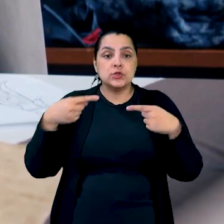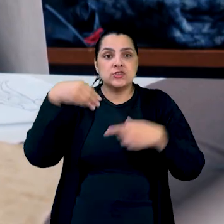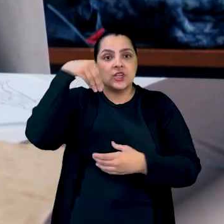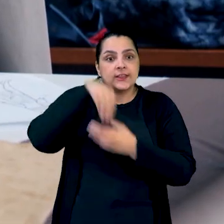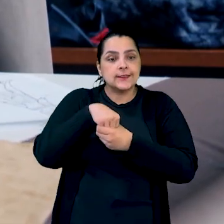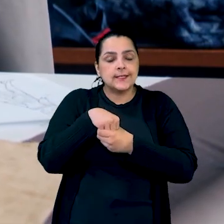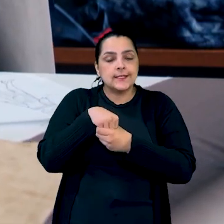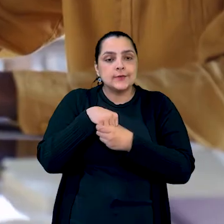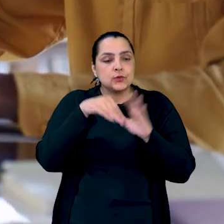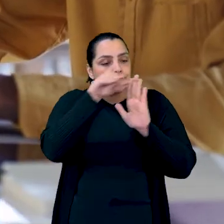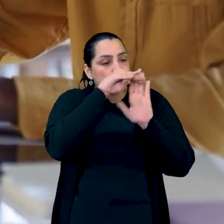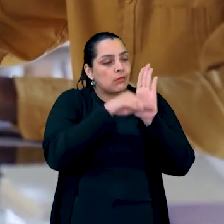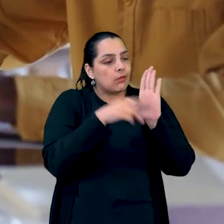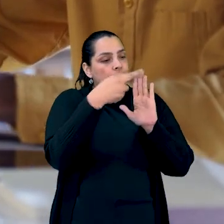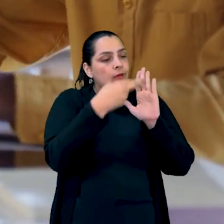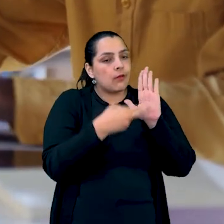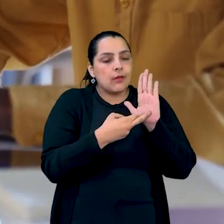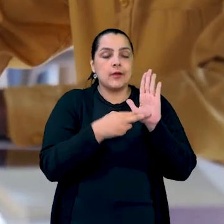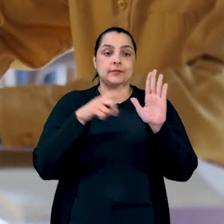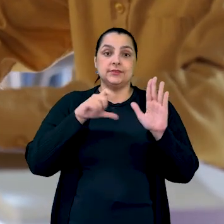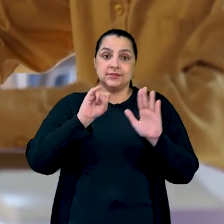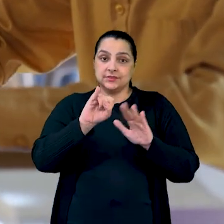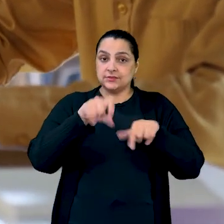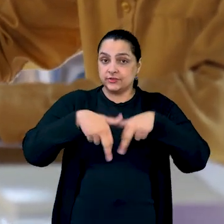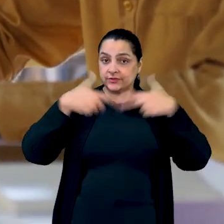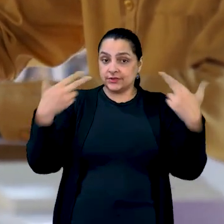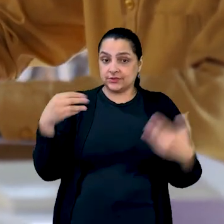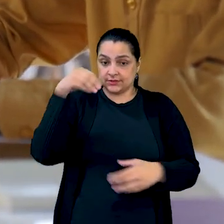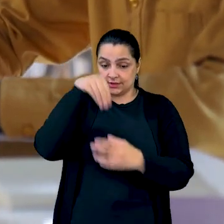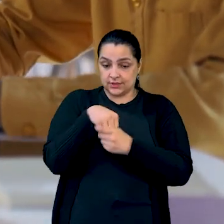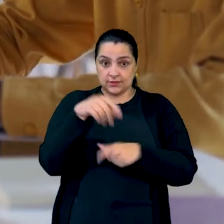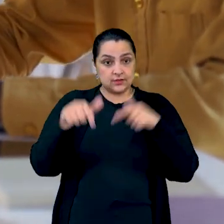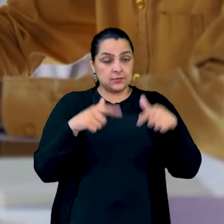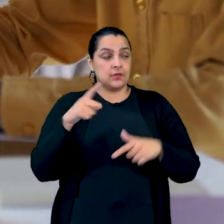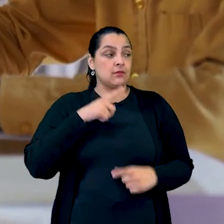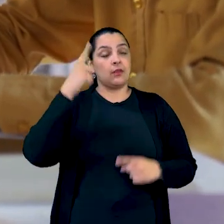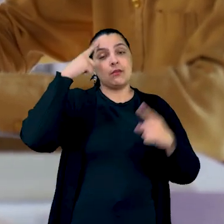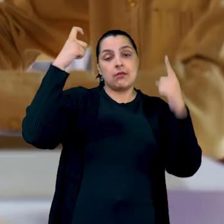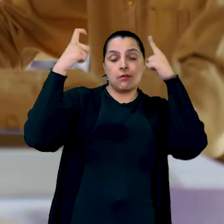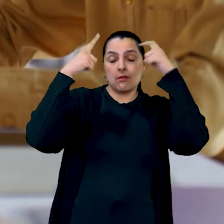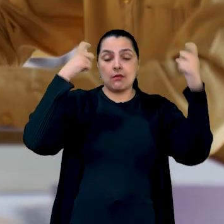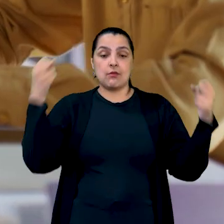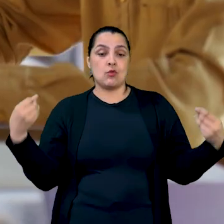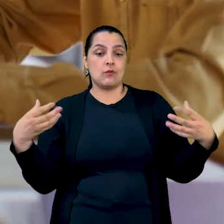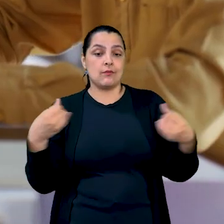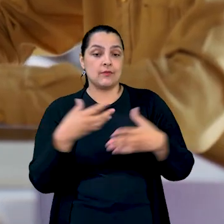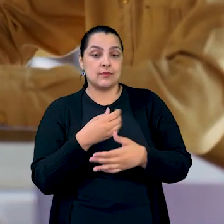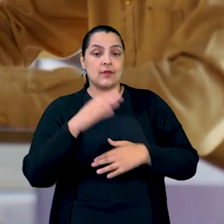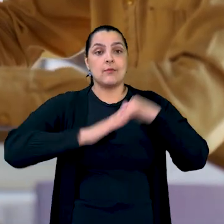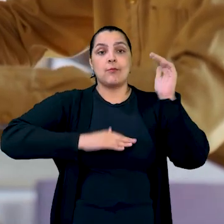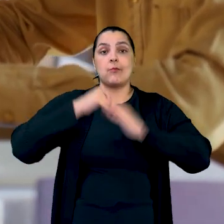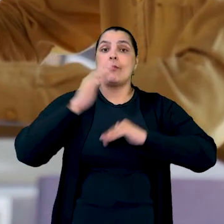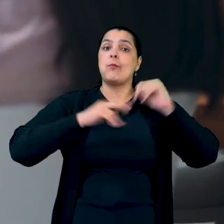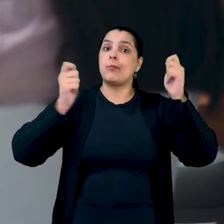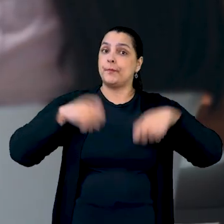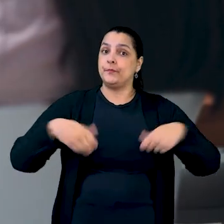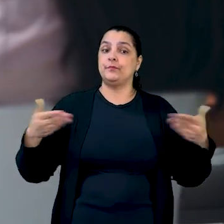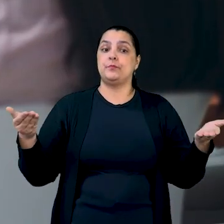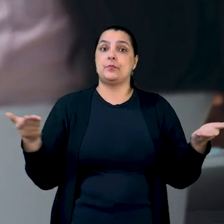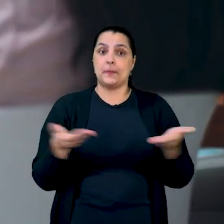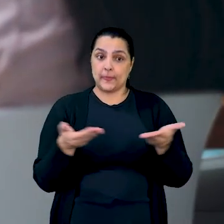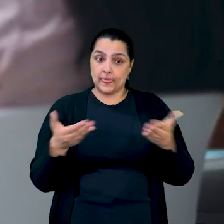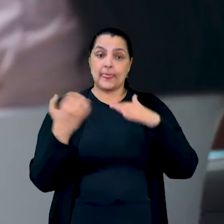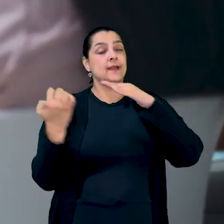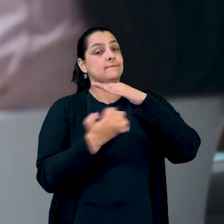políticas internas. Quando a gente tem diversidade dentro das nossas equipes, a gente tem mais criatividade e inovação, que são as competências que